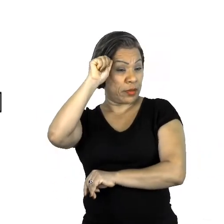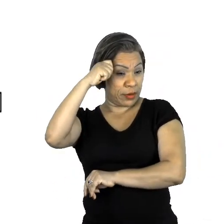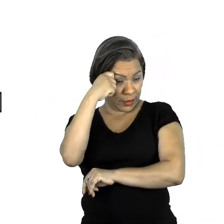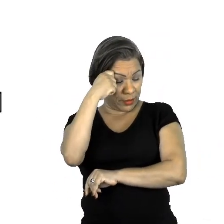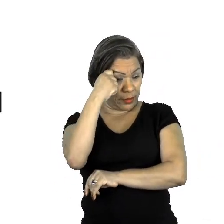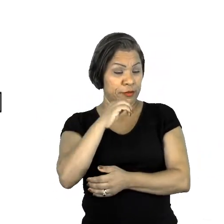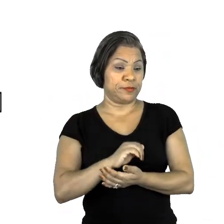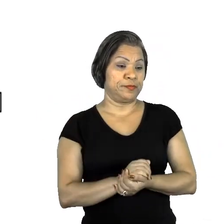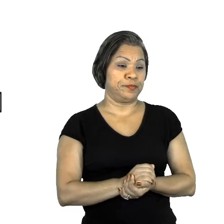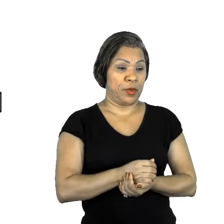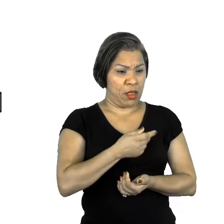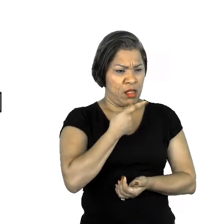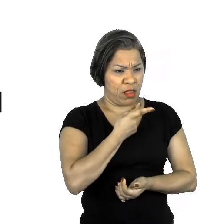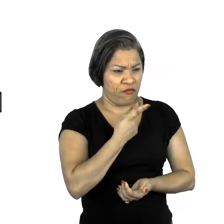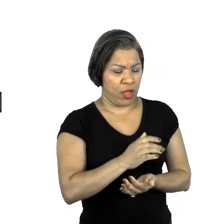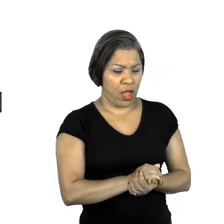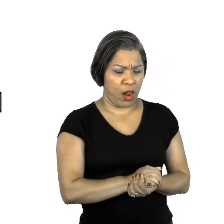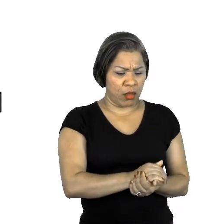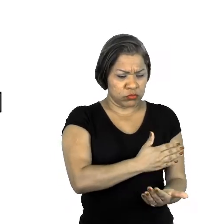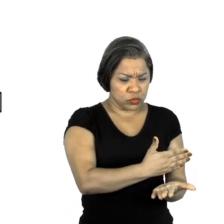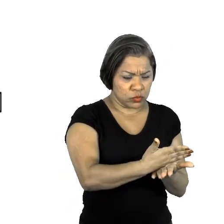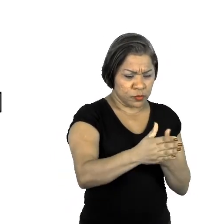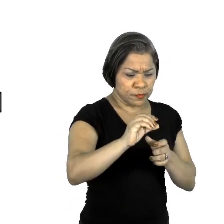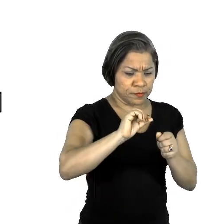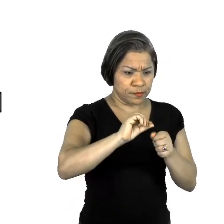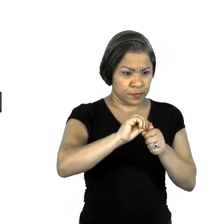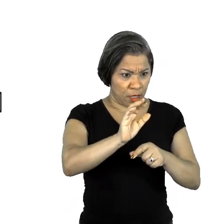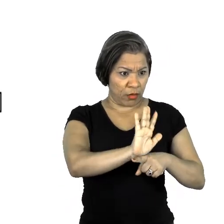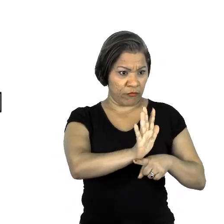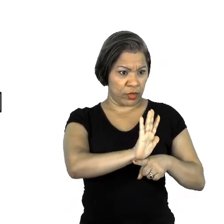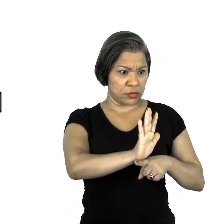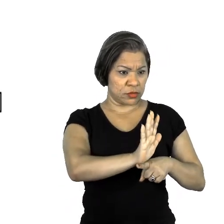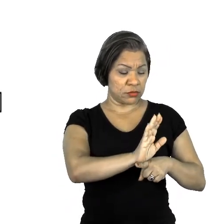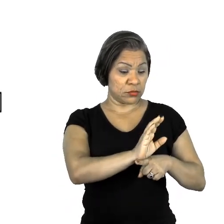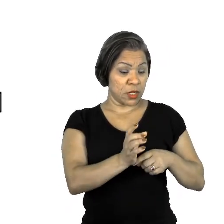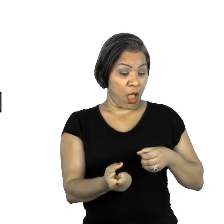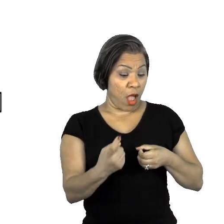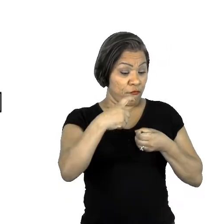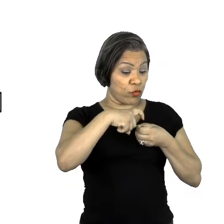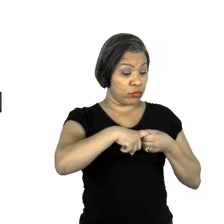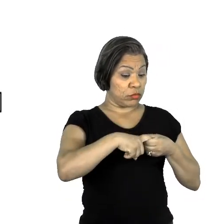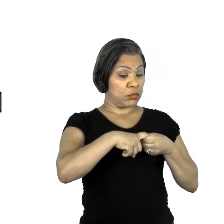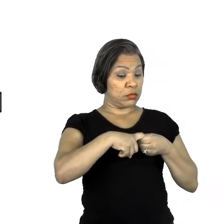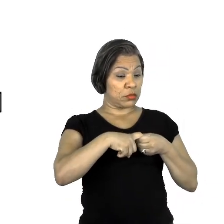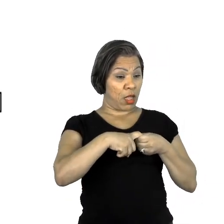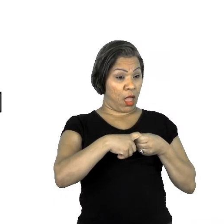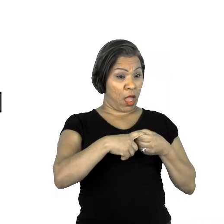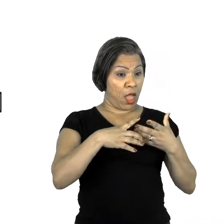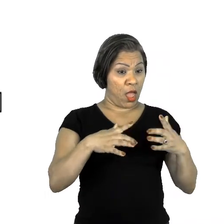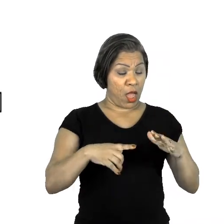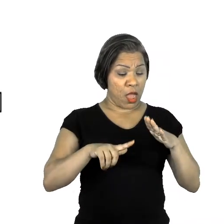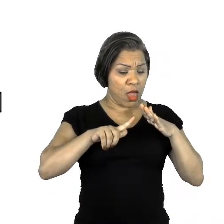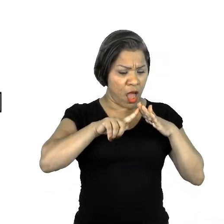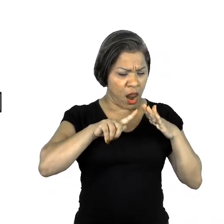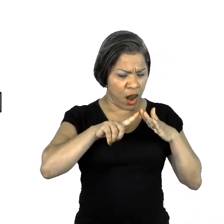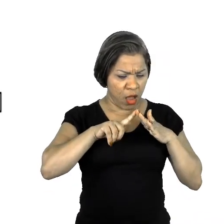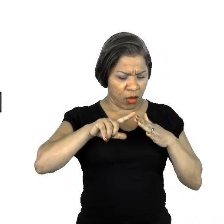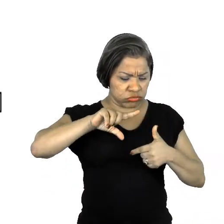assim: quando comecei a fazer o filme, voltei à loja de quadrinhos da minha infância, disse o